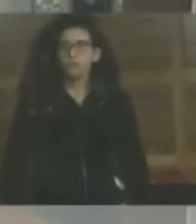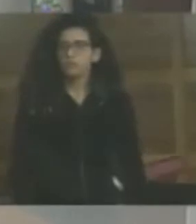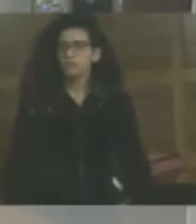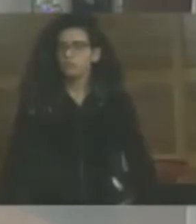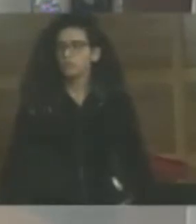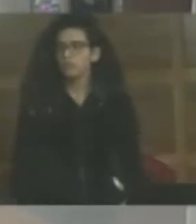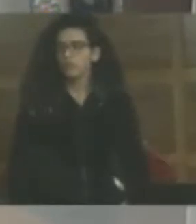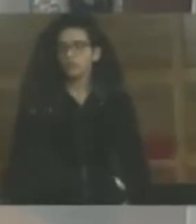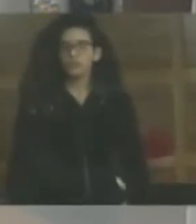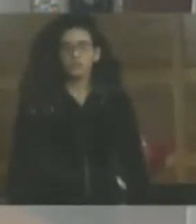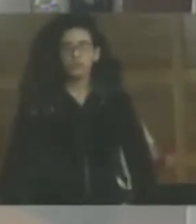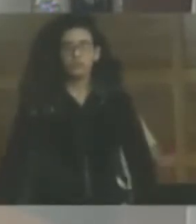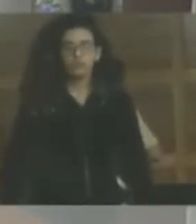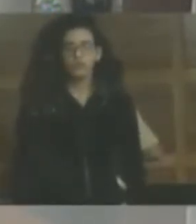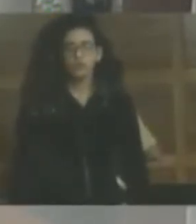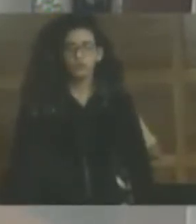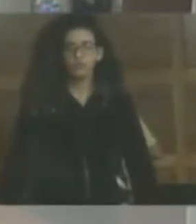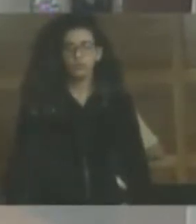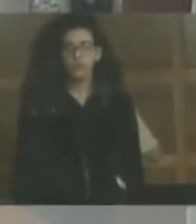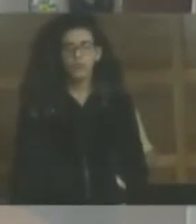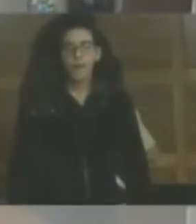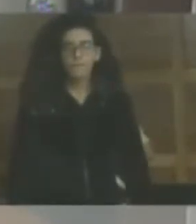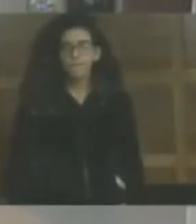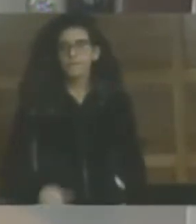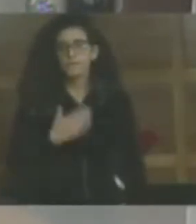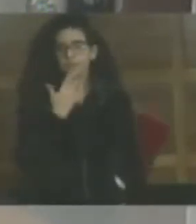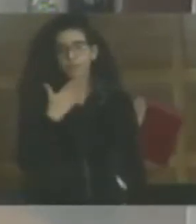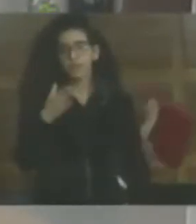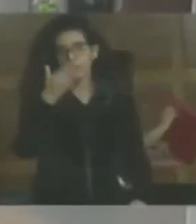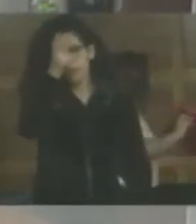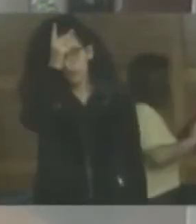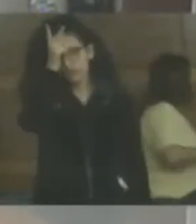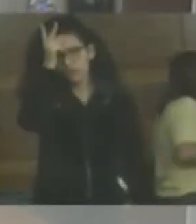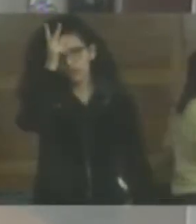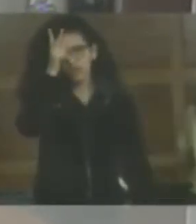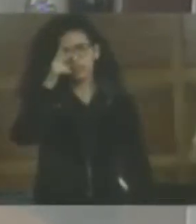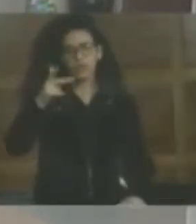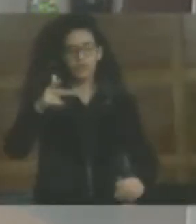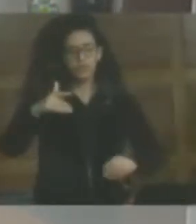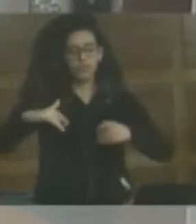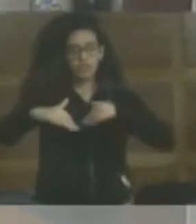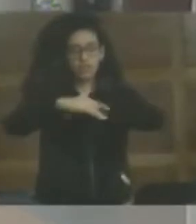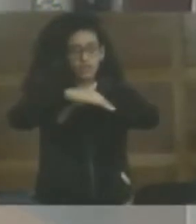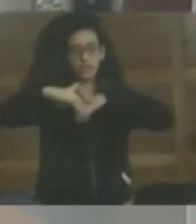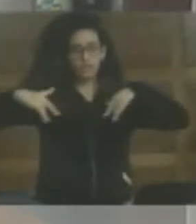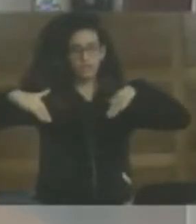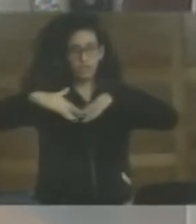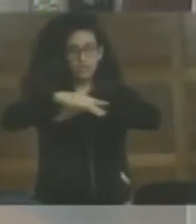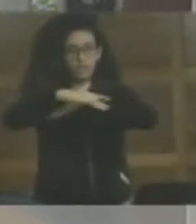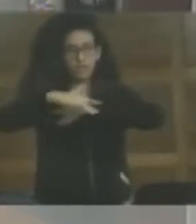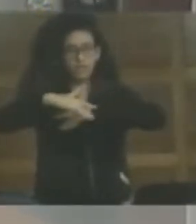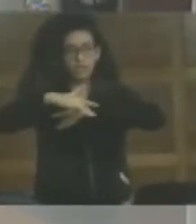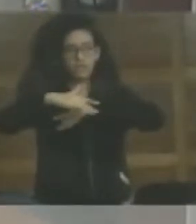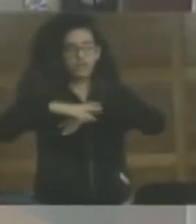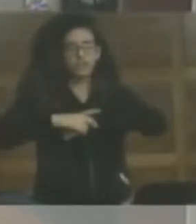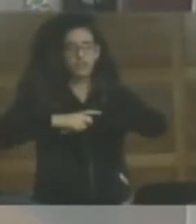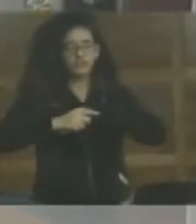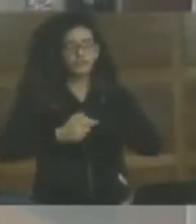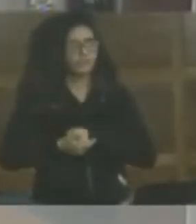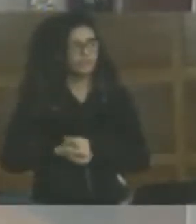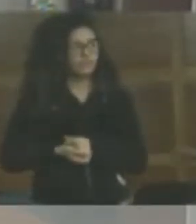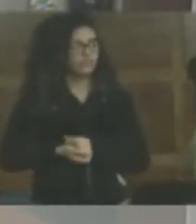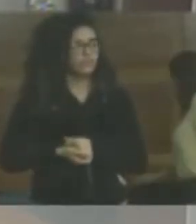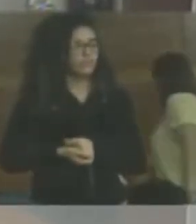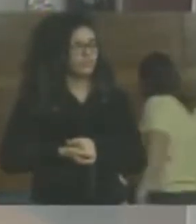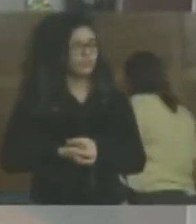né, que ali trafegam. Indico também ao prefeito a construção de faixa de pedestre elevada, daquela que eu indiquei